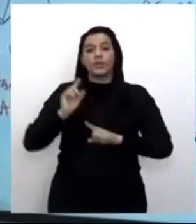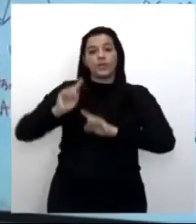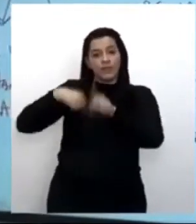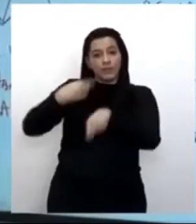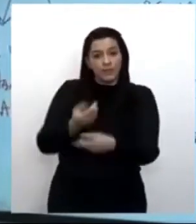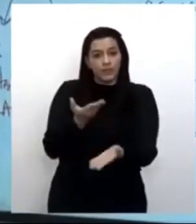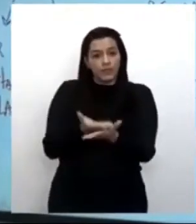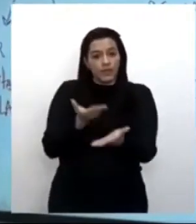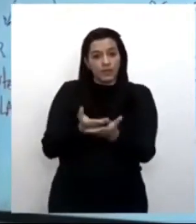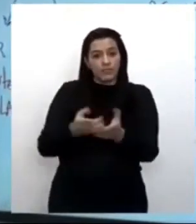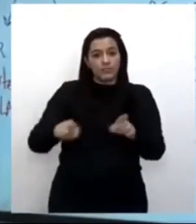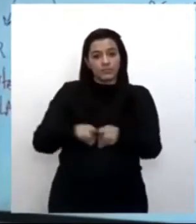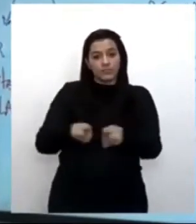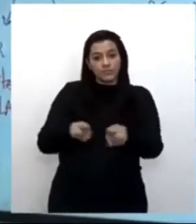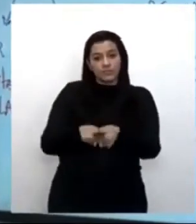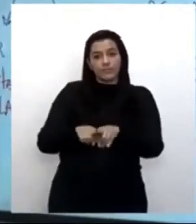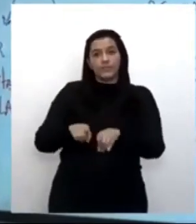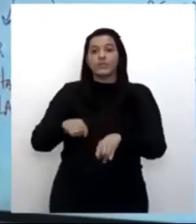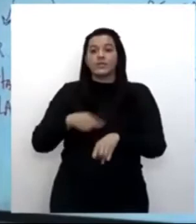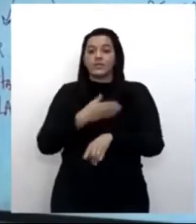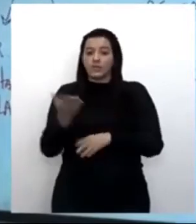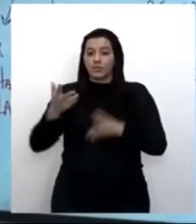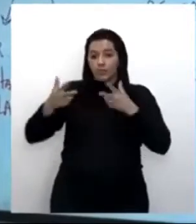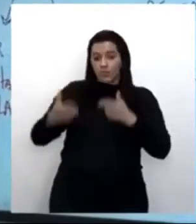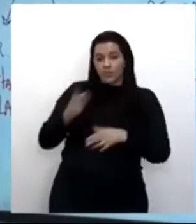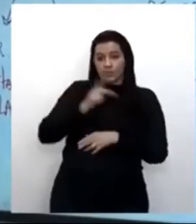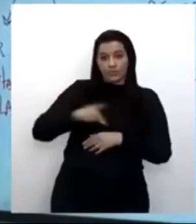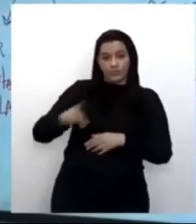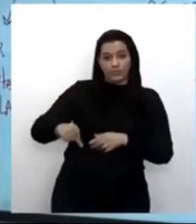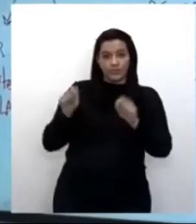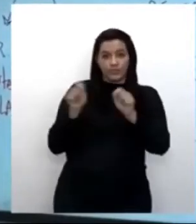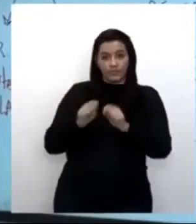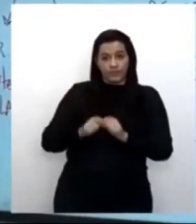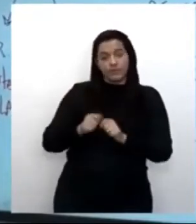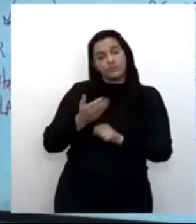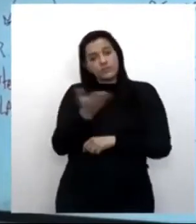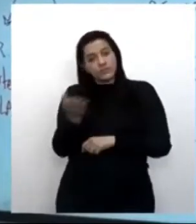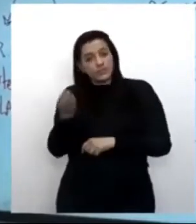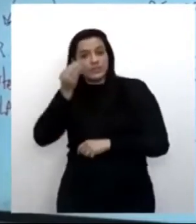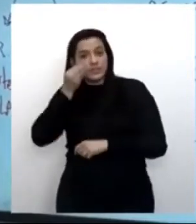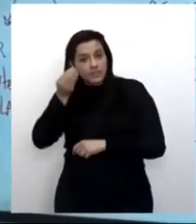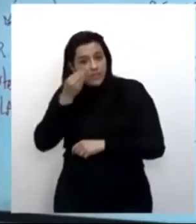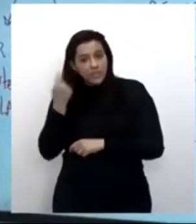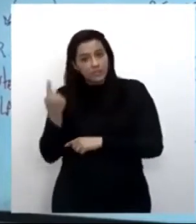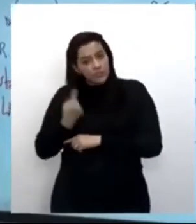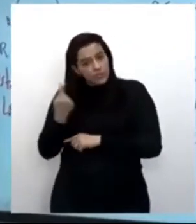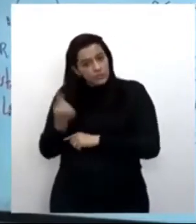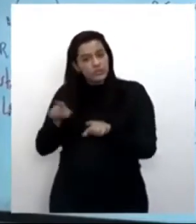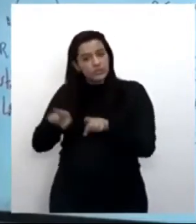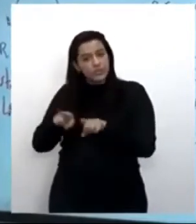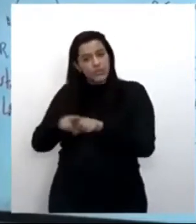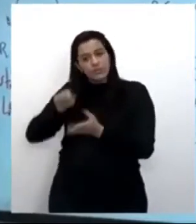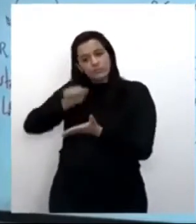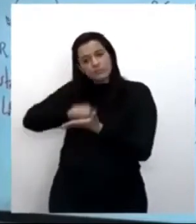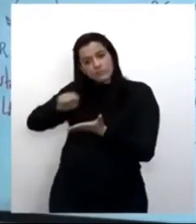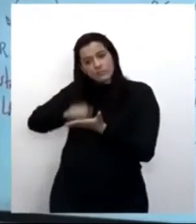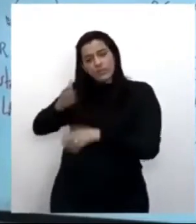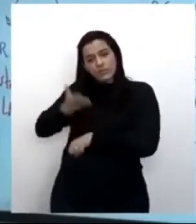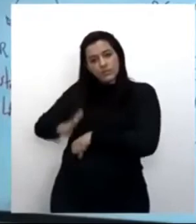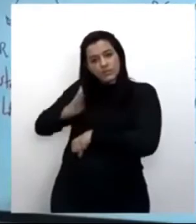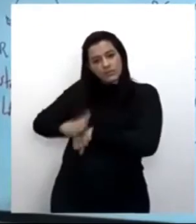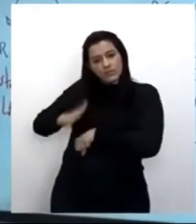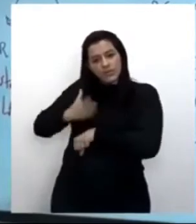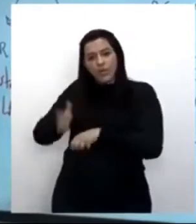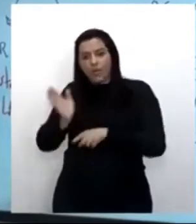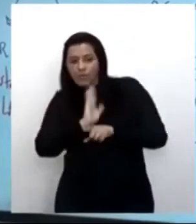aula também. O mesmo exercício que o professor fez na aula, tentam fazer sozinhos. Pega lá o exercício, pega lá o vídeo